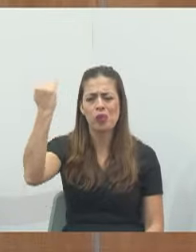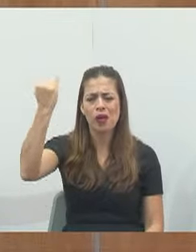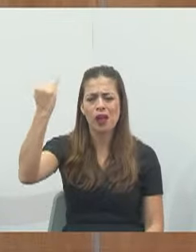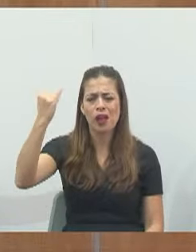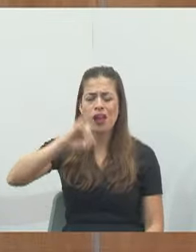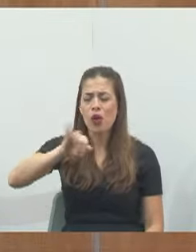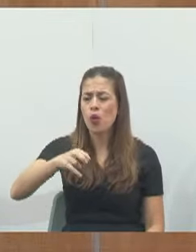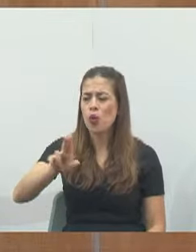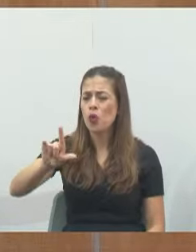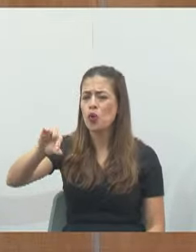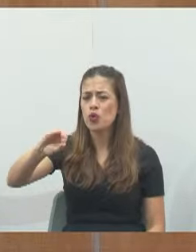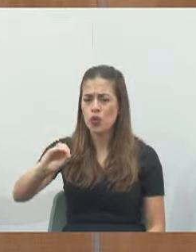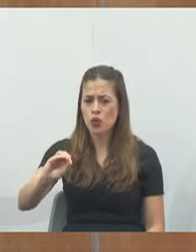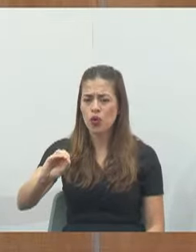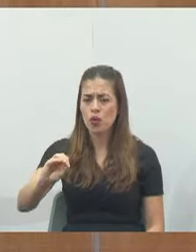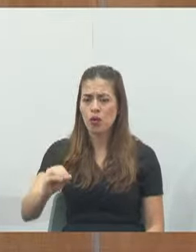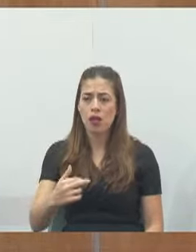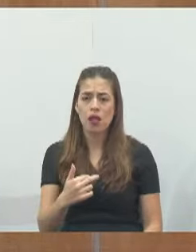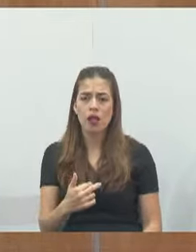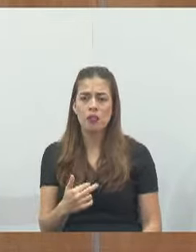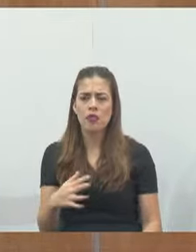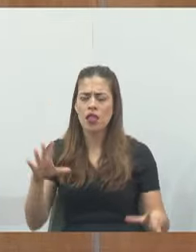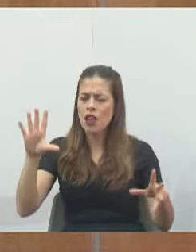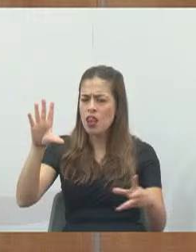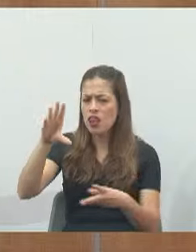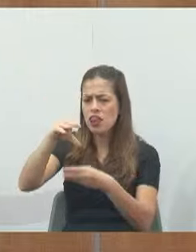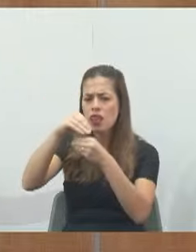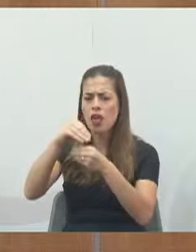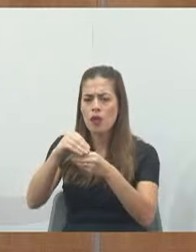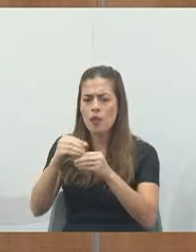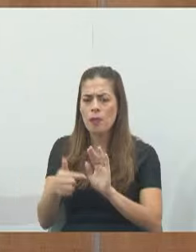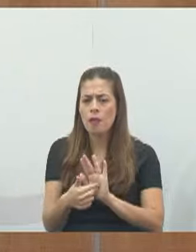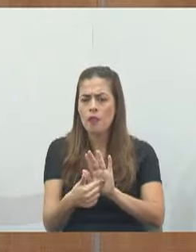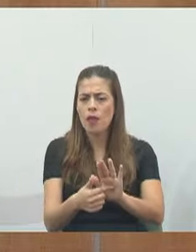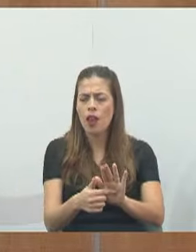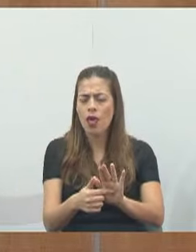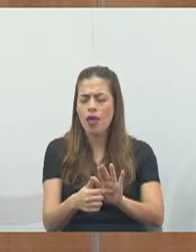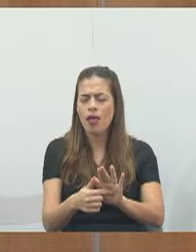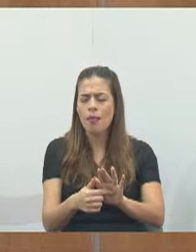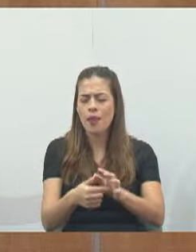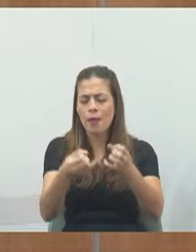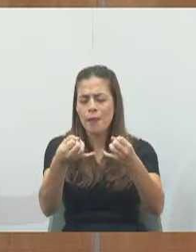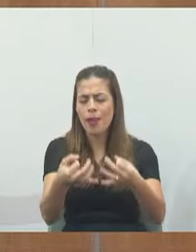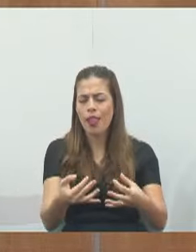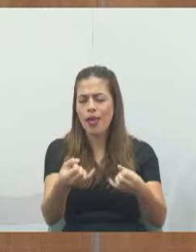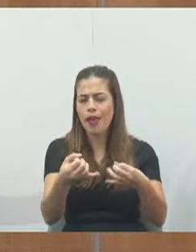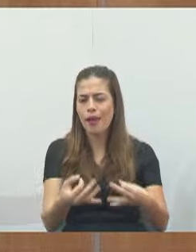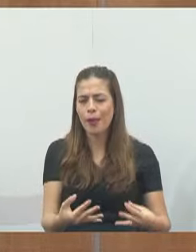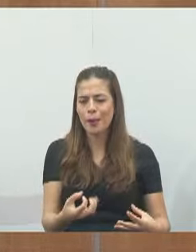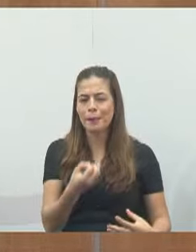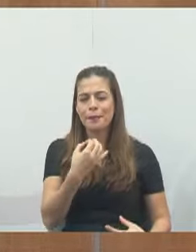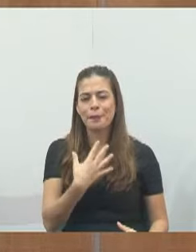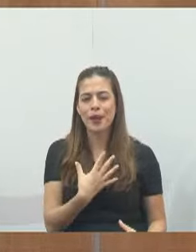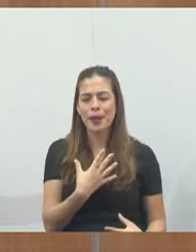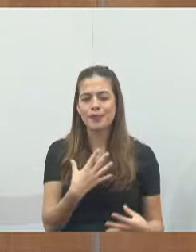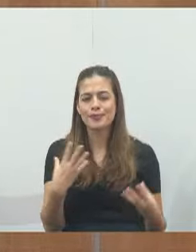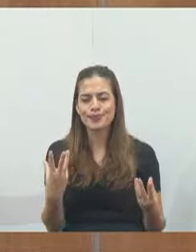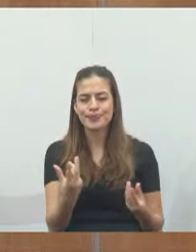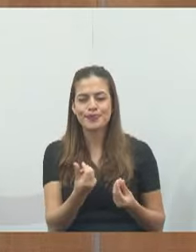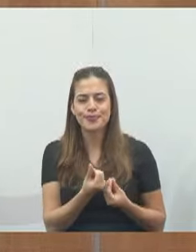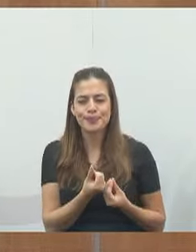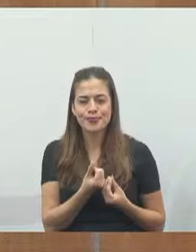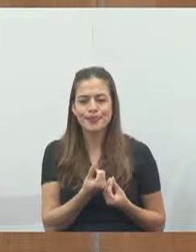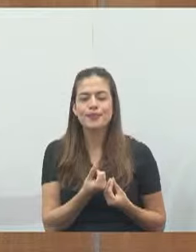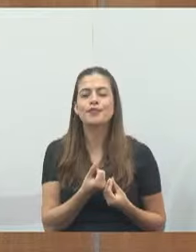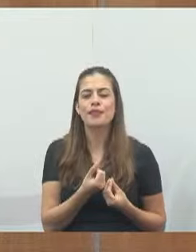o Júlio, num poder de síntese maravilhoso, né, traduz muito bem uma essência que